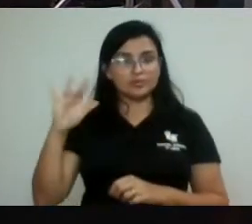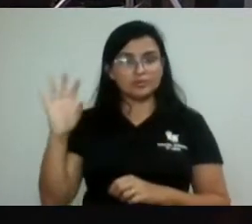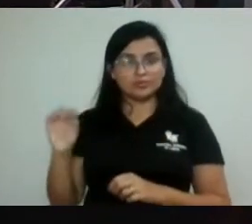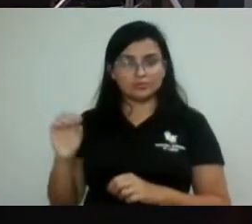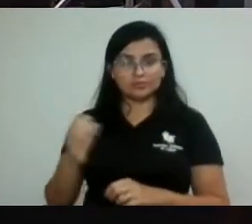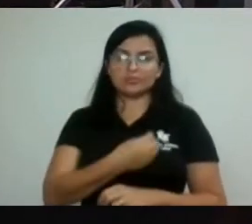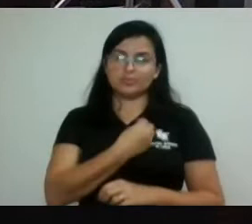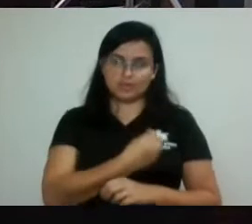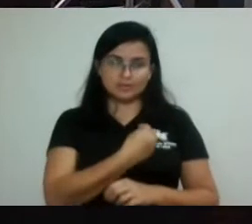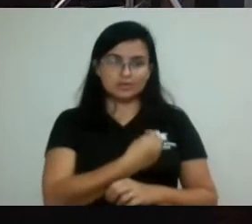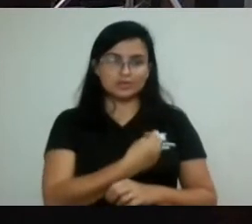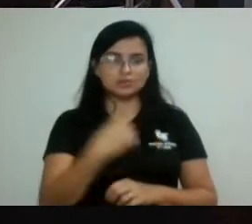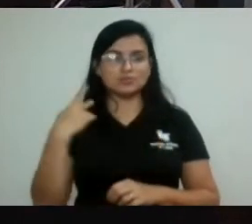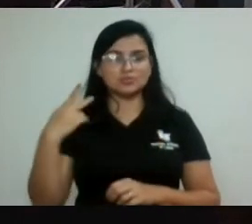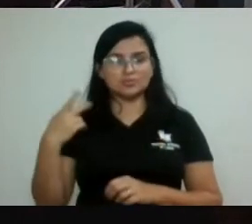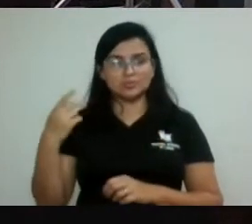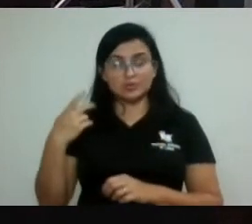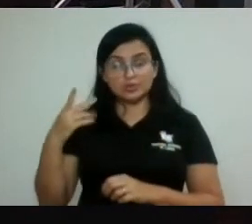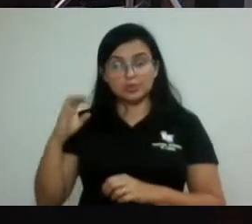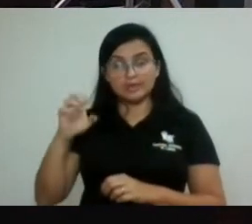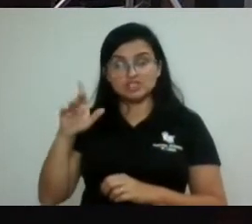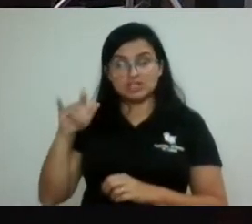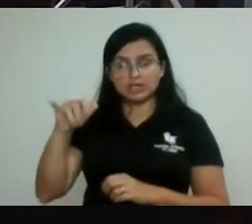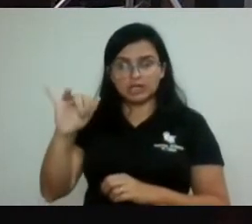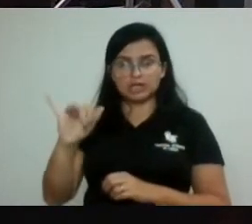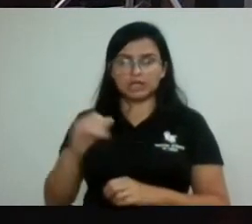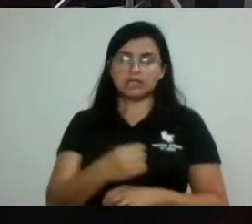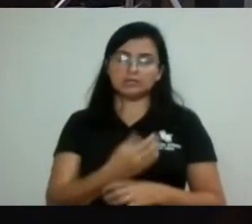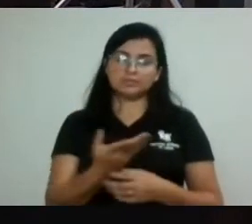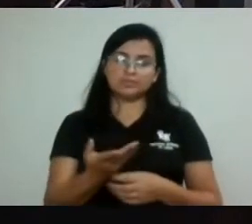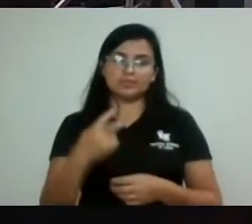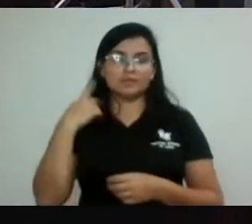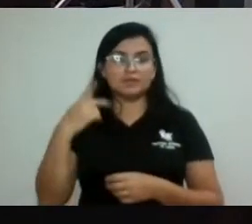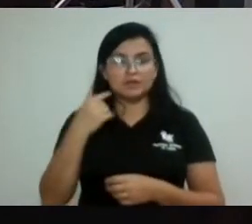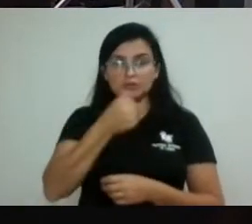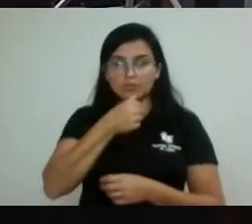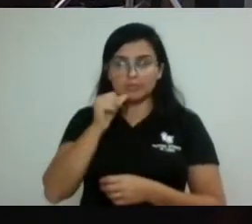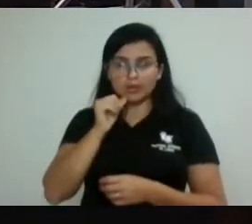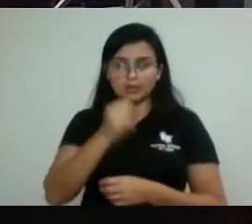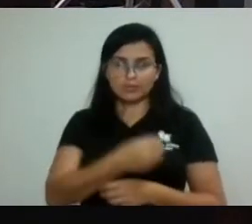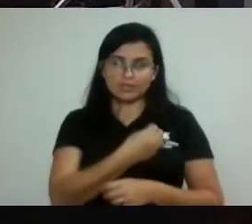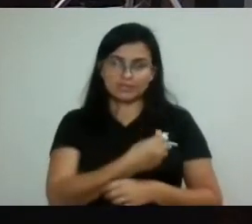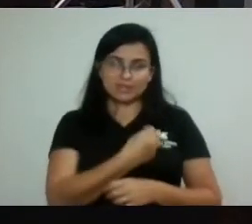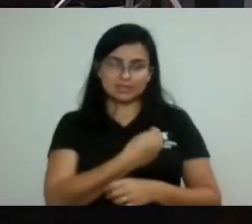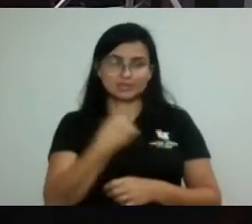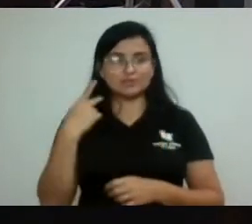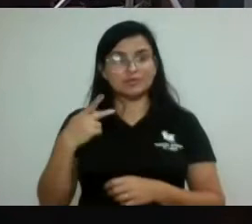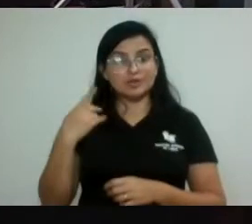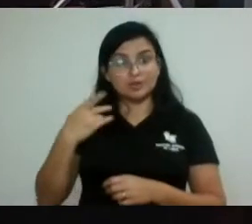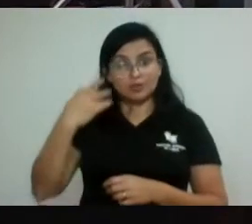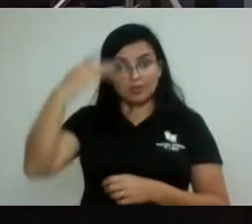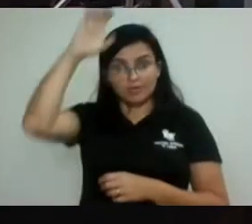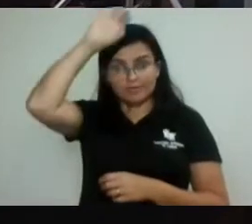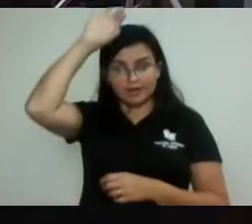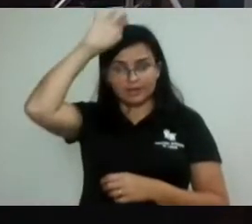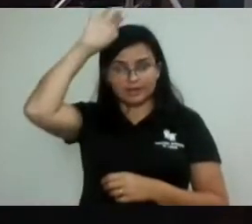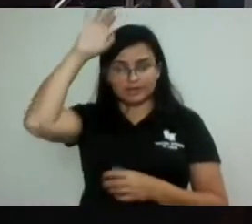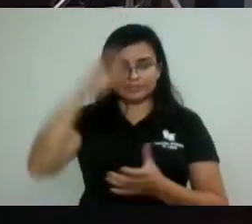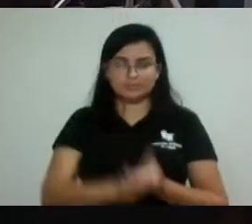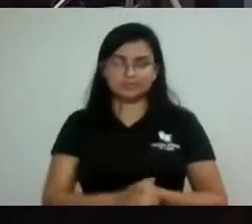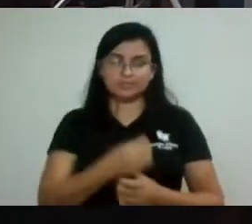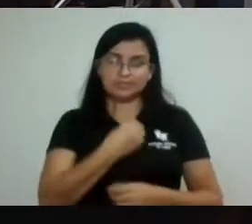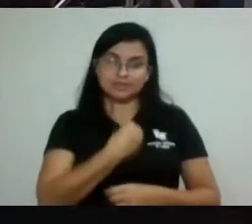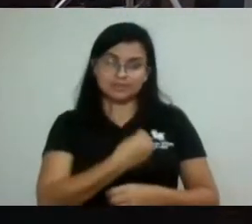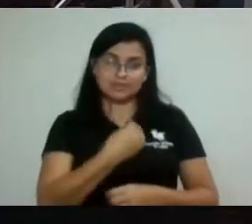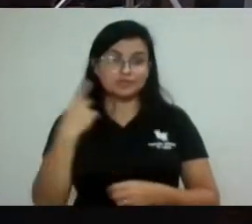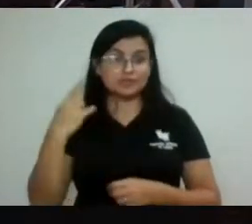Vereador Bejane Júnior. Vereador Sargento Melo Casal. Presente, excelência. Vereador Wagner de Oliveira. Presente, excelência. Vereador João Wagner